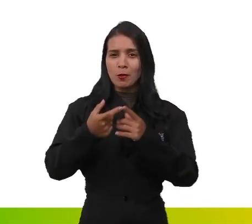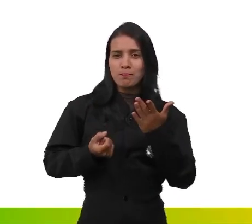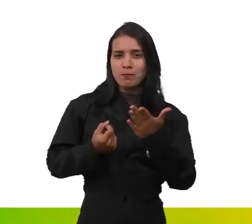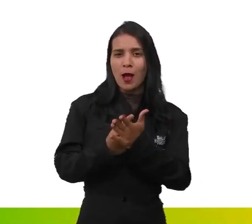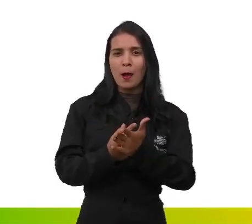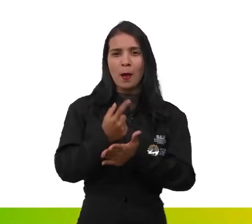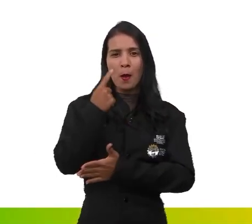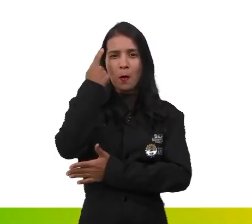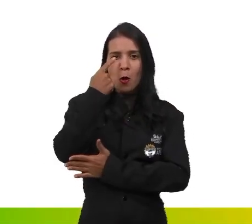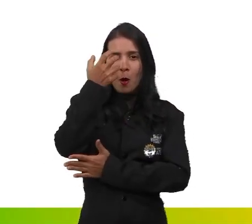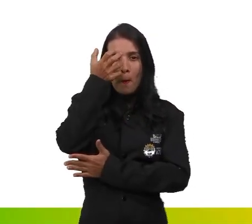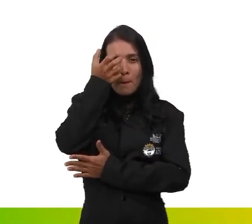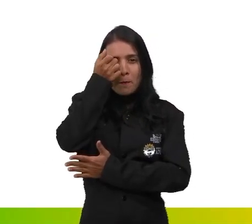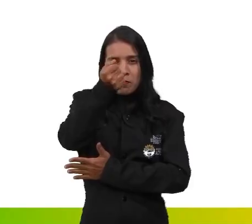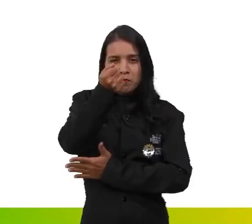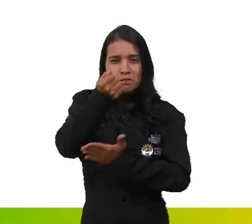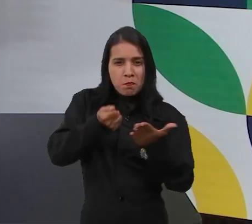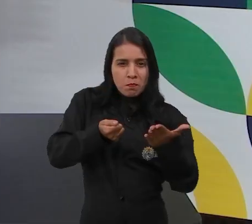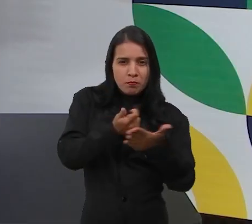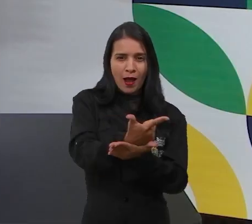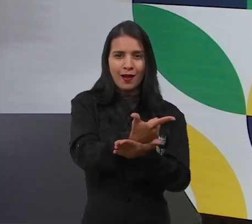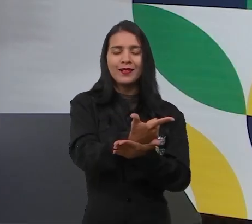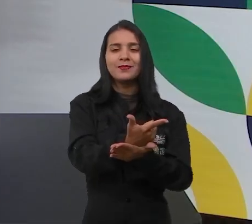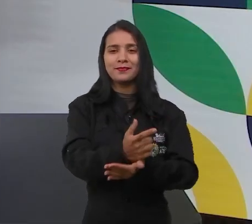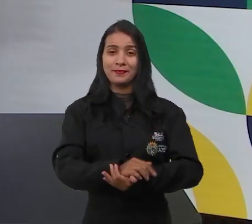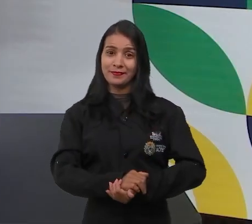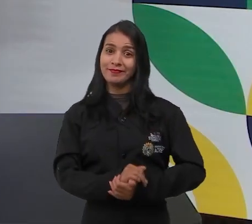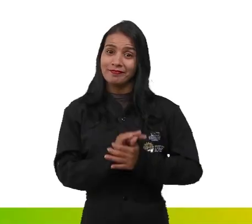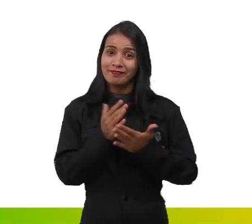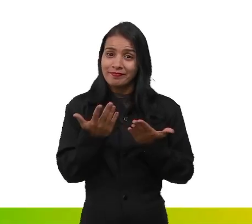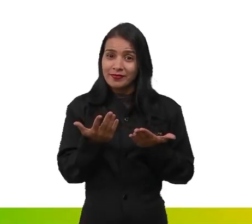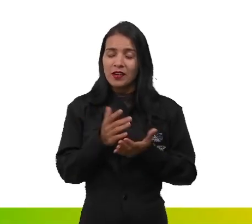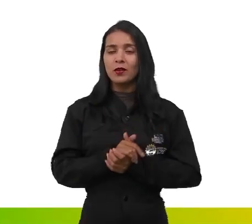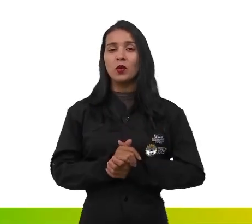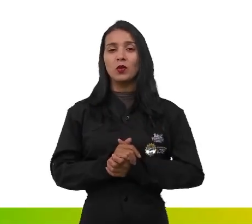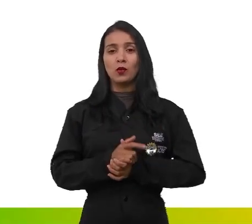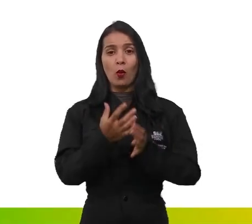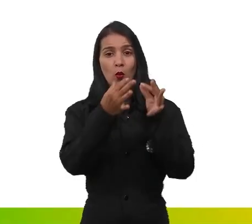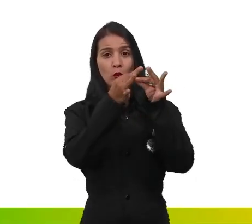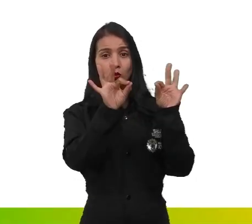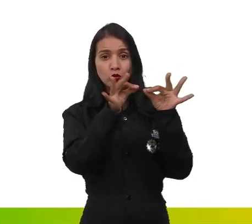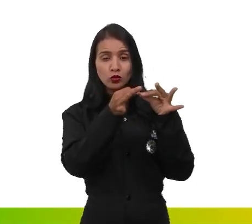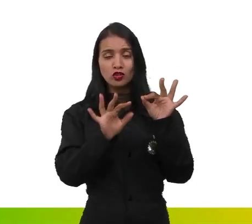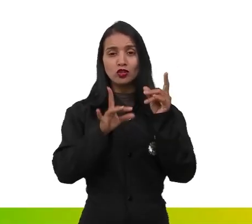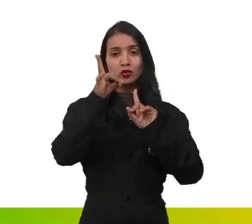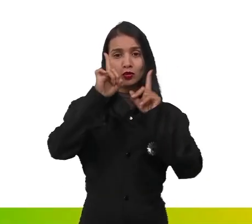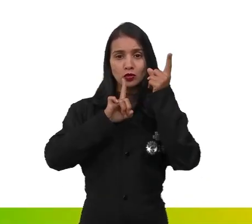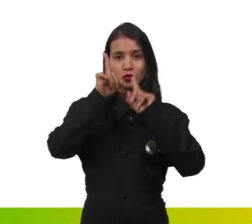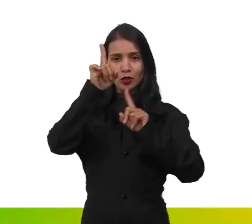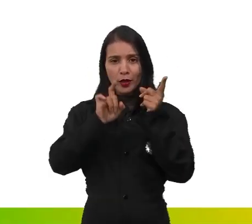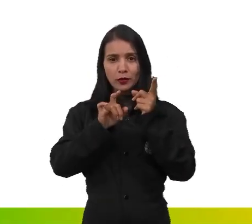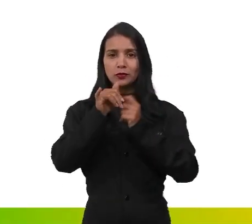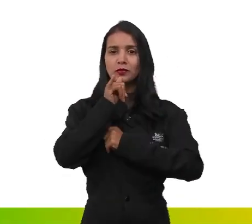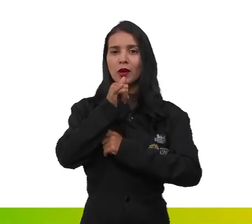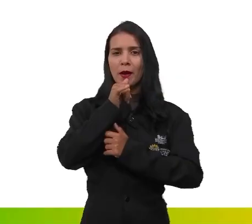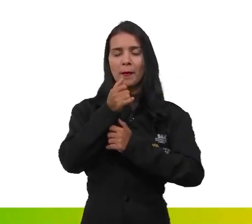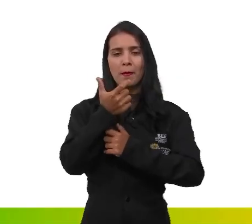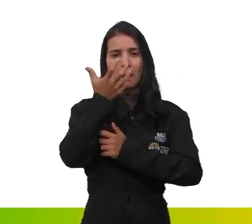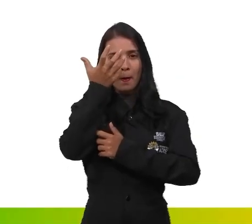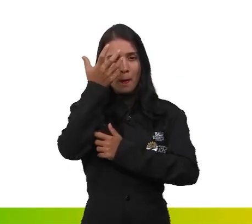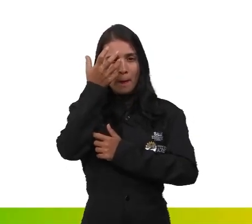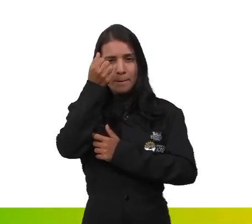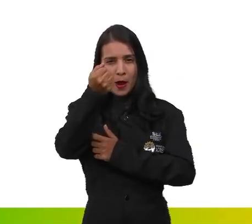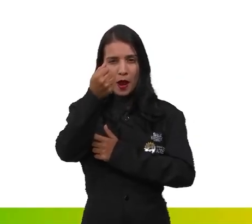Então, ele diz, olha, espero que você goste, me custou um olho da cara. Então, essa expressão, me custou um nojo de la